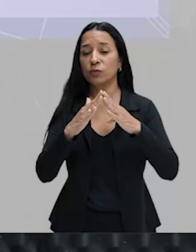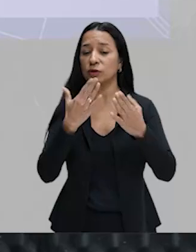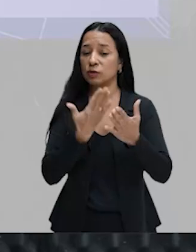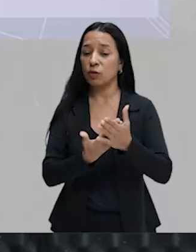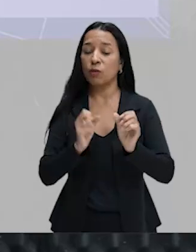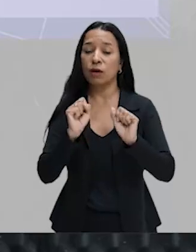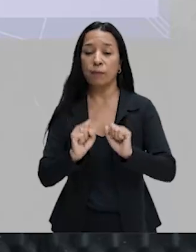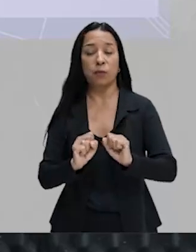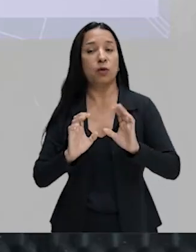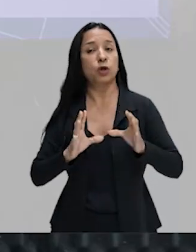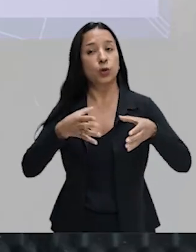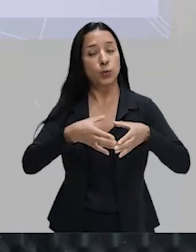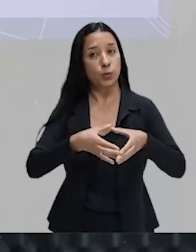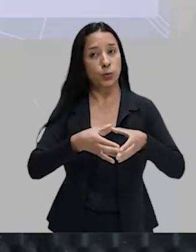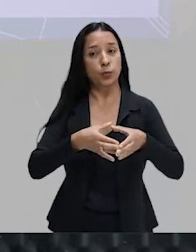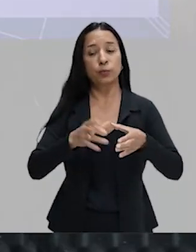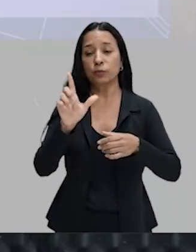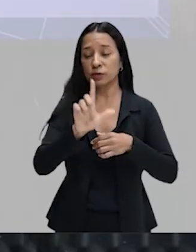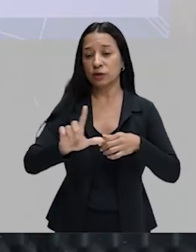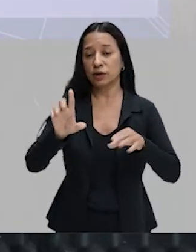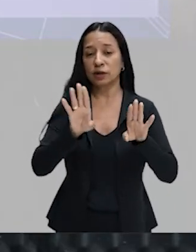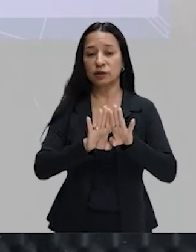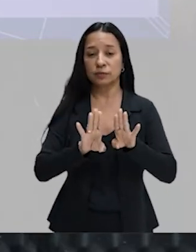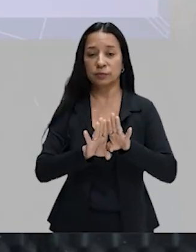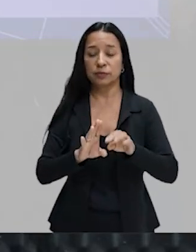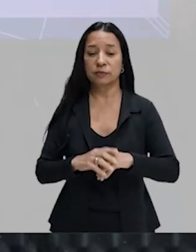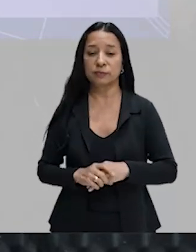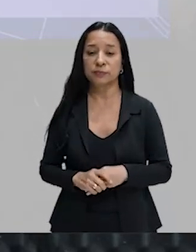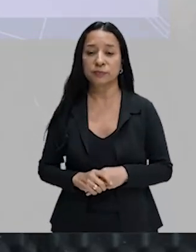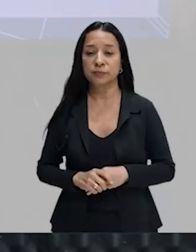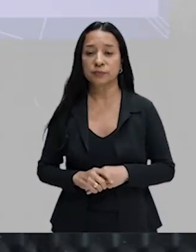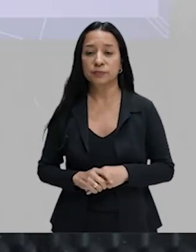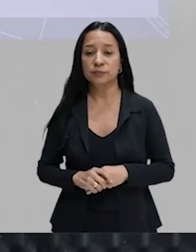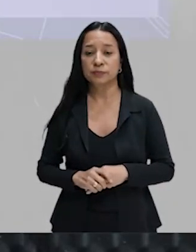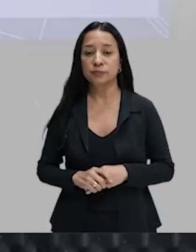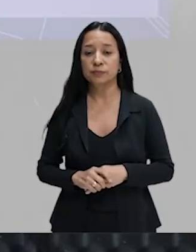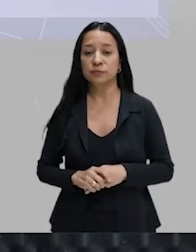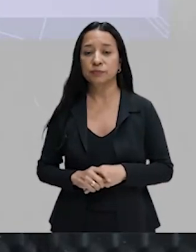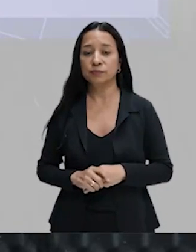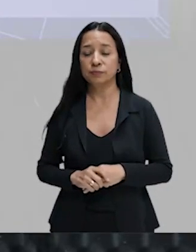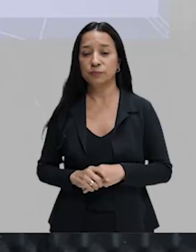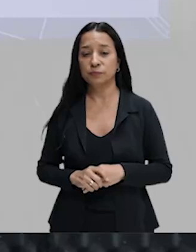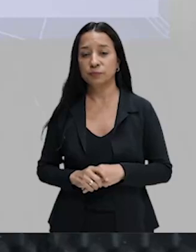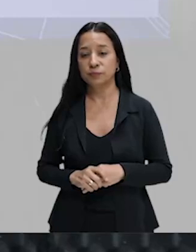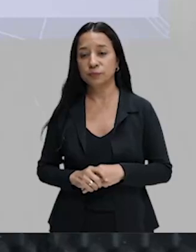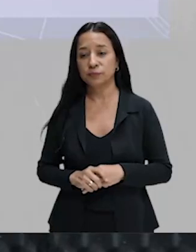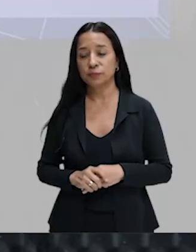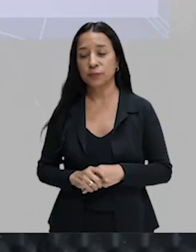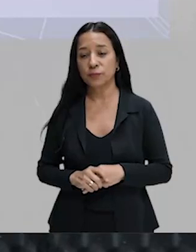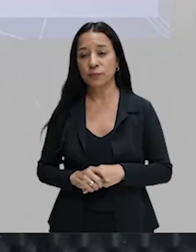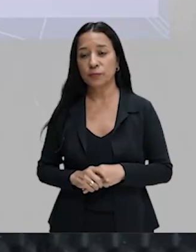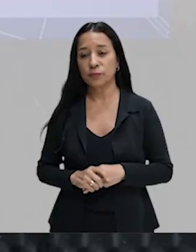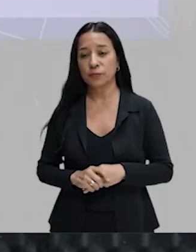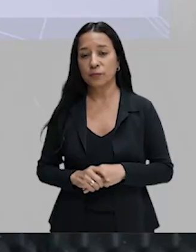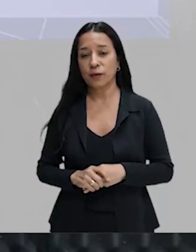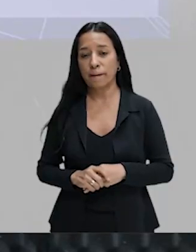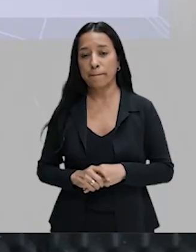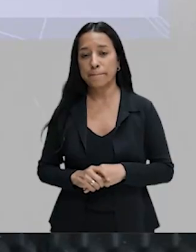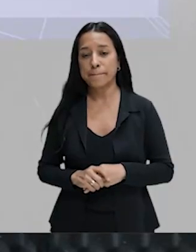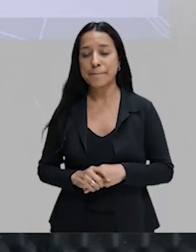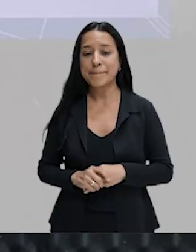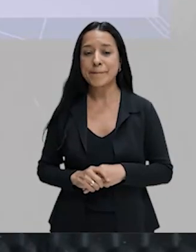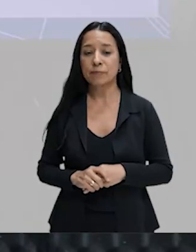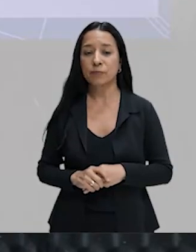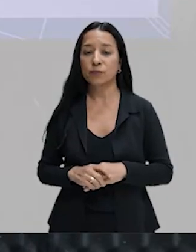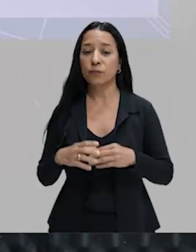bom? Da literatura brasileira ou movimento literário essencialmente poético, contemporâneo do realismo